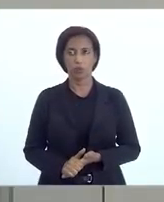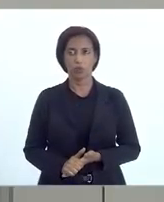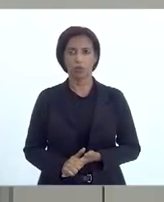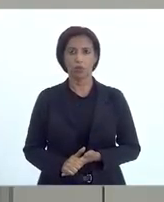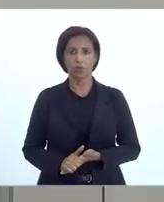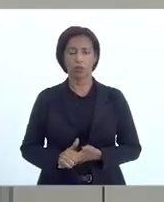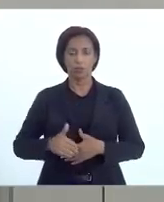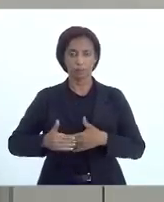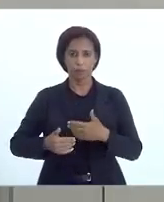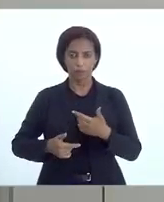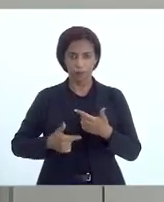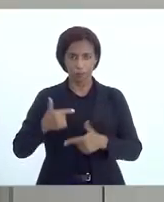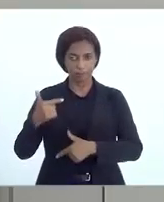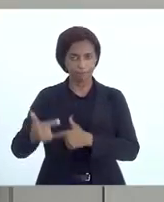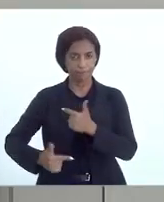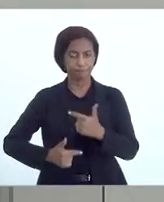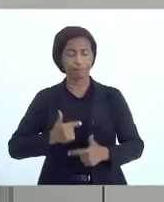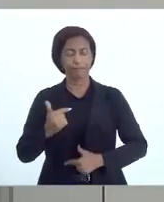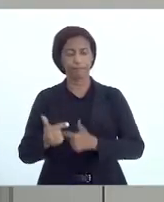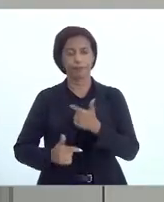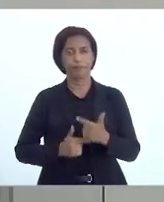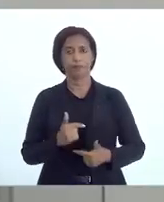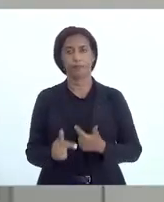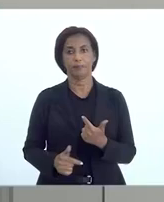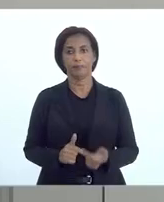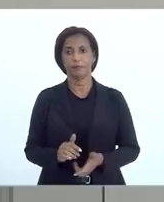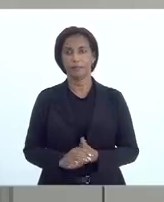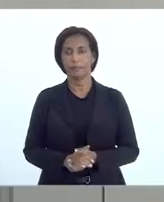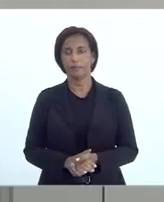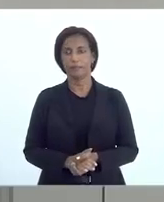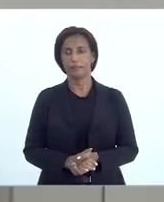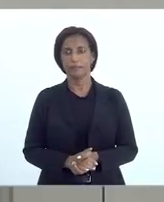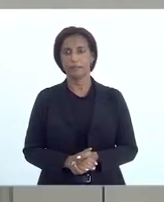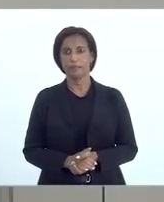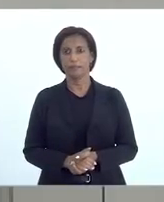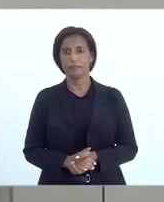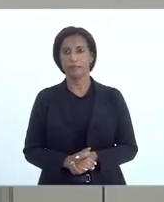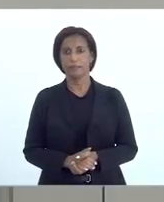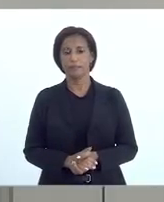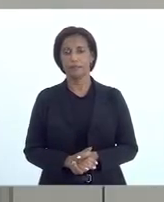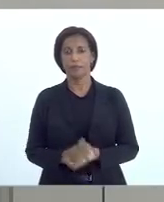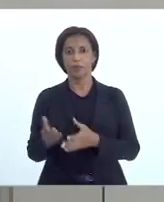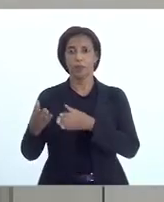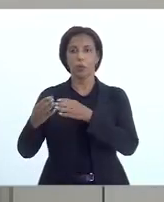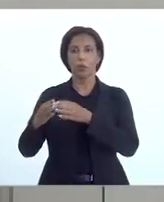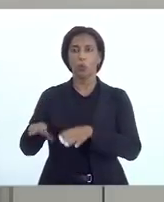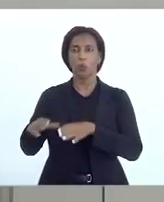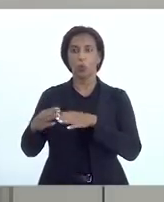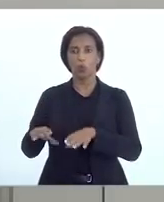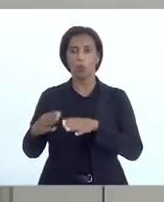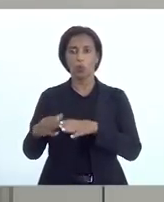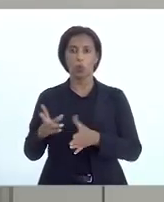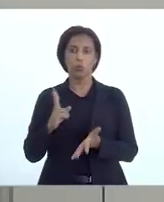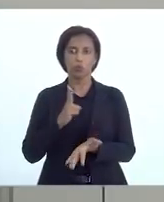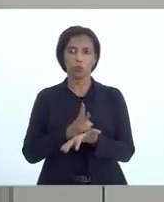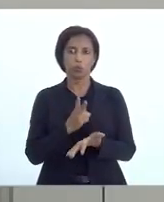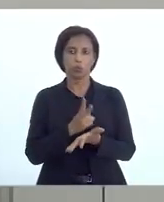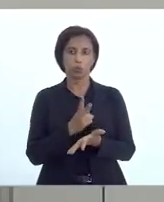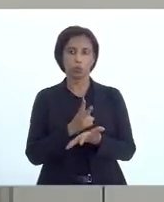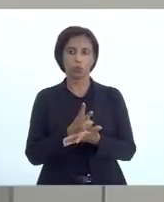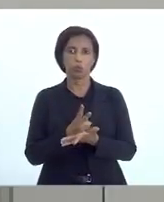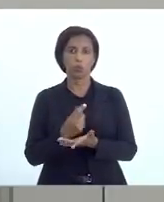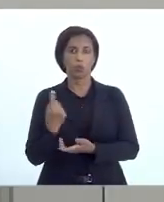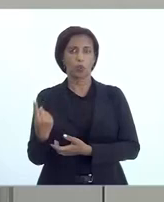nessa peregrinação Então é o concurso é pior ainda continua fazendo